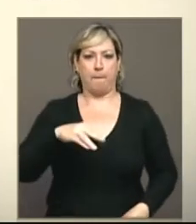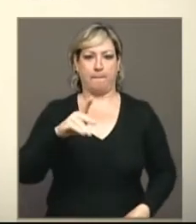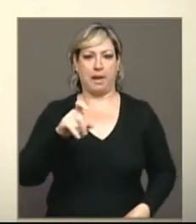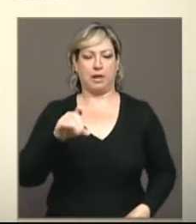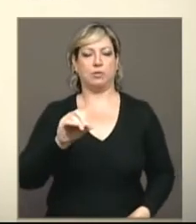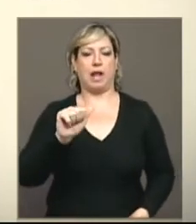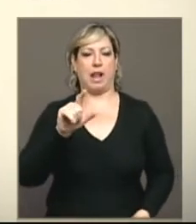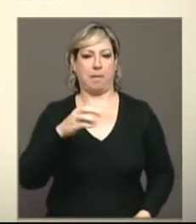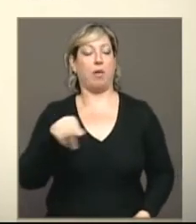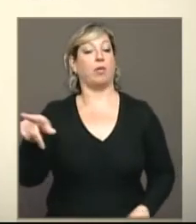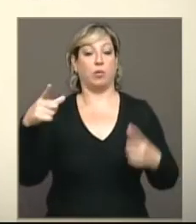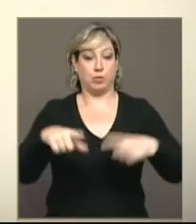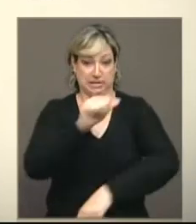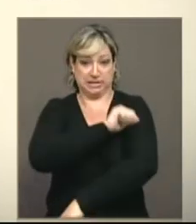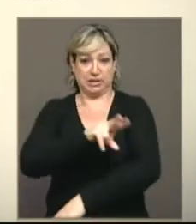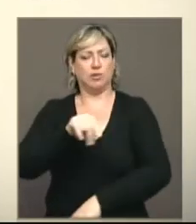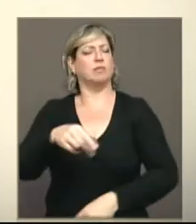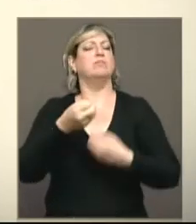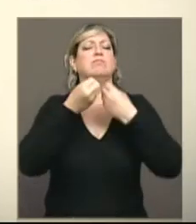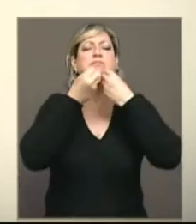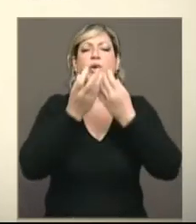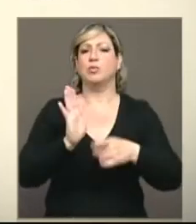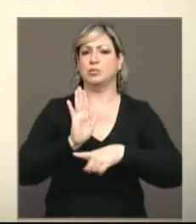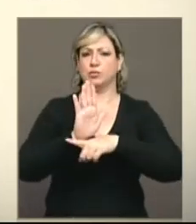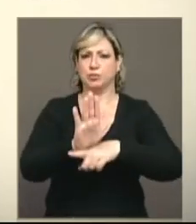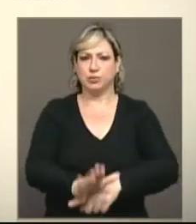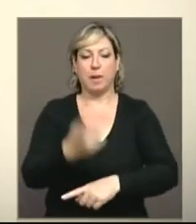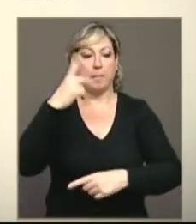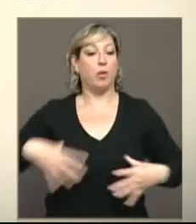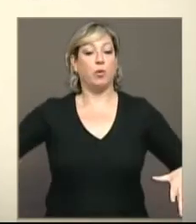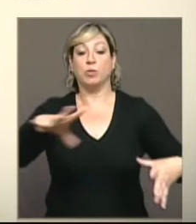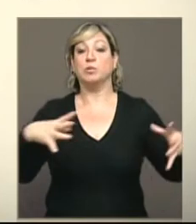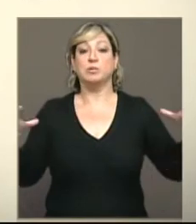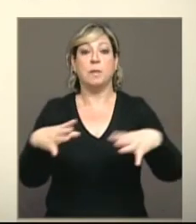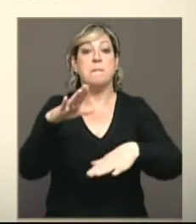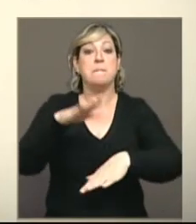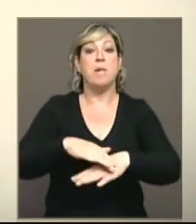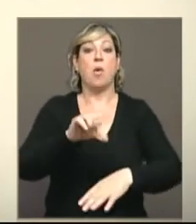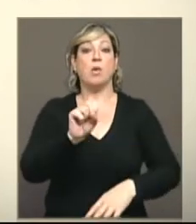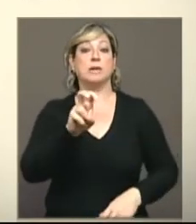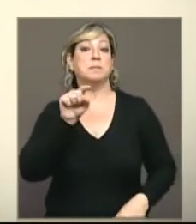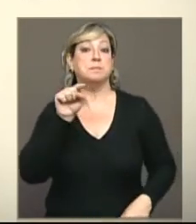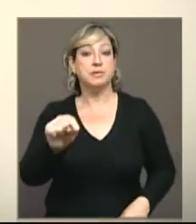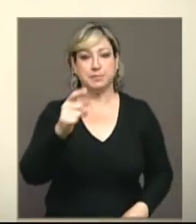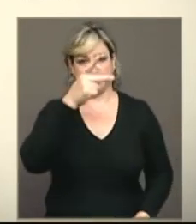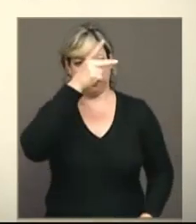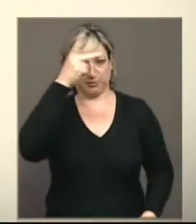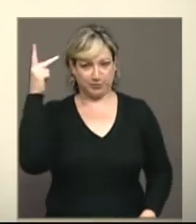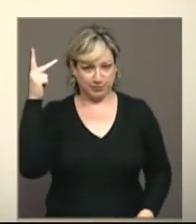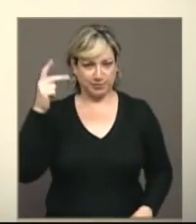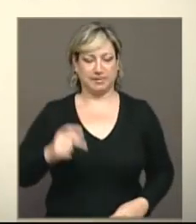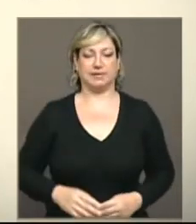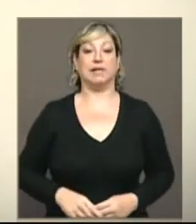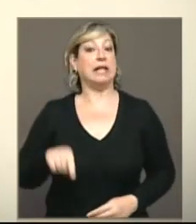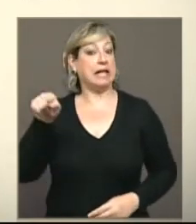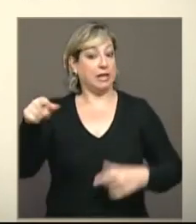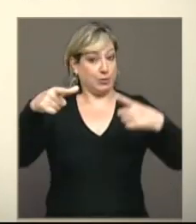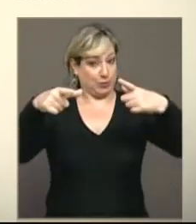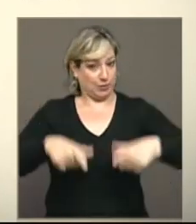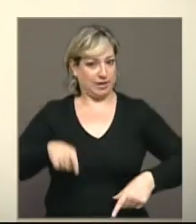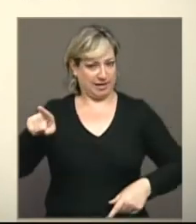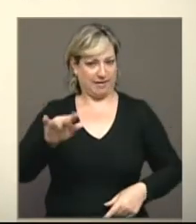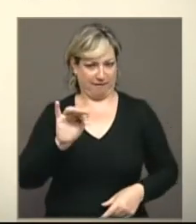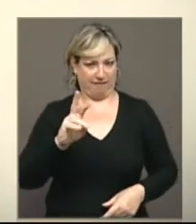Janeiro Luciano traz um grande benefício para uma população de mais de 885.000 pessoas lá no